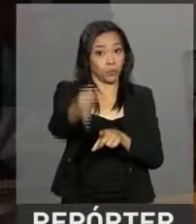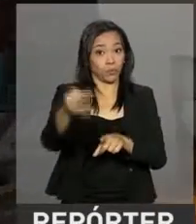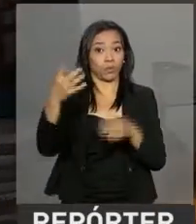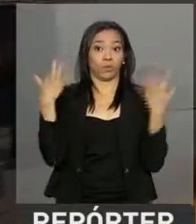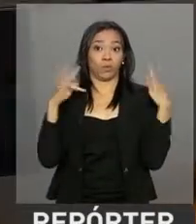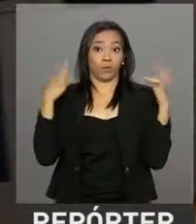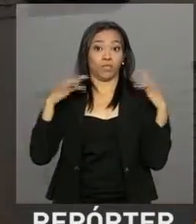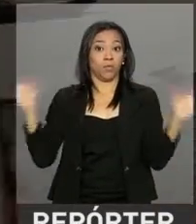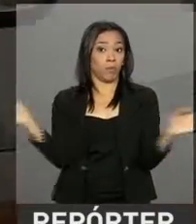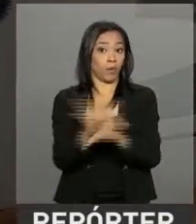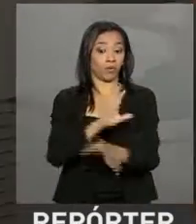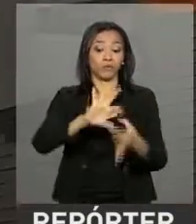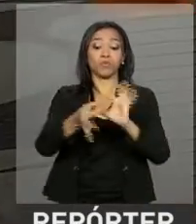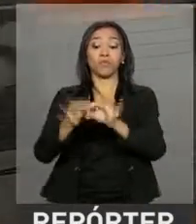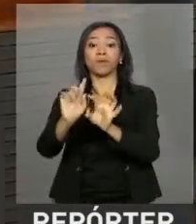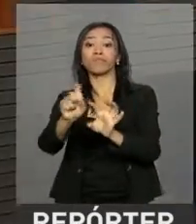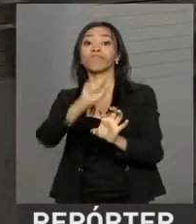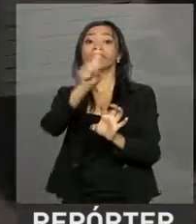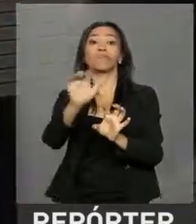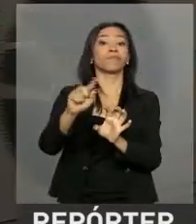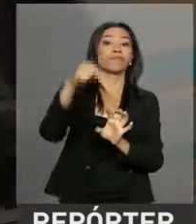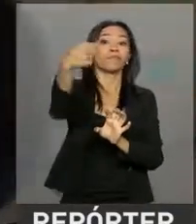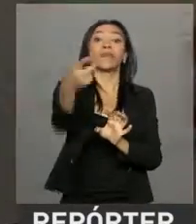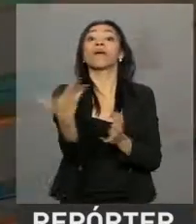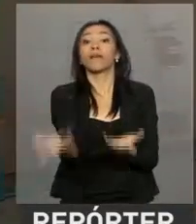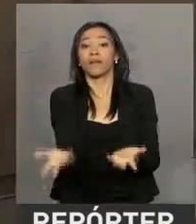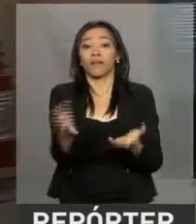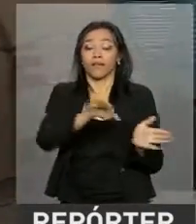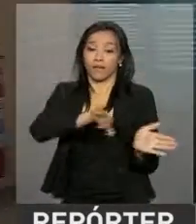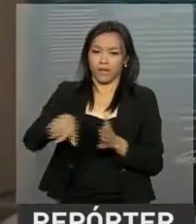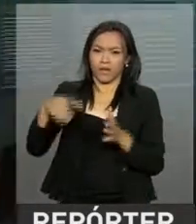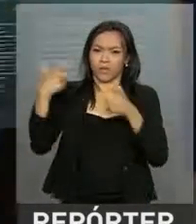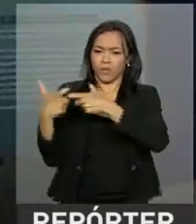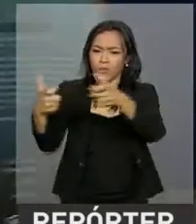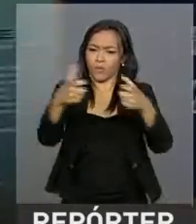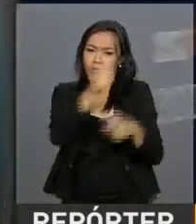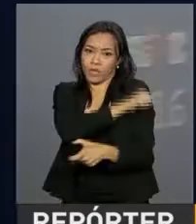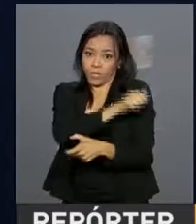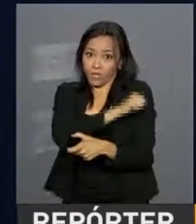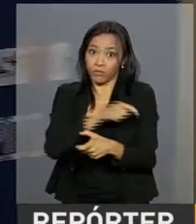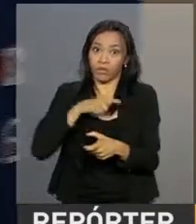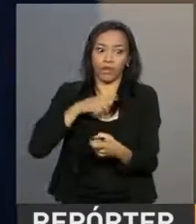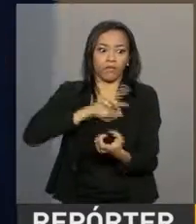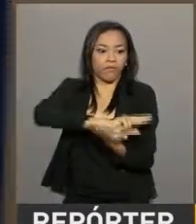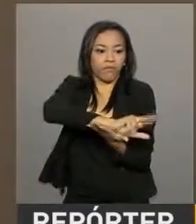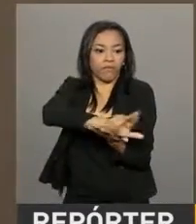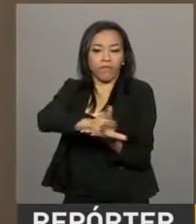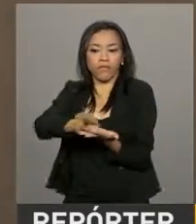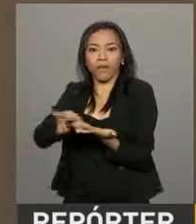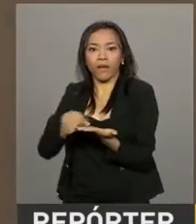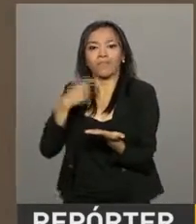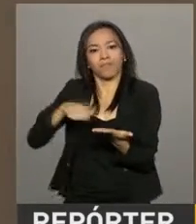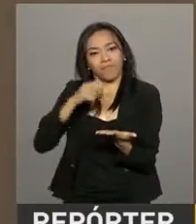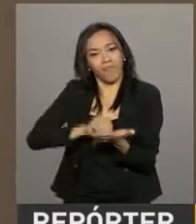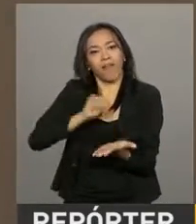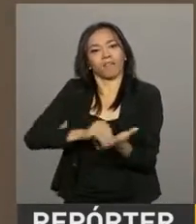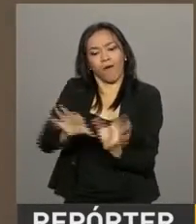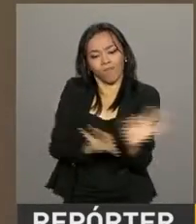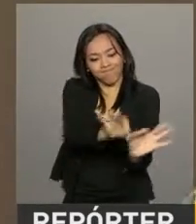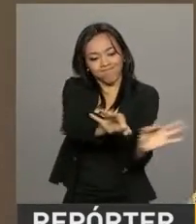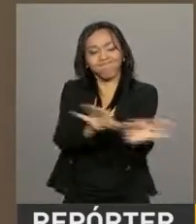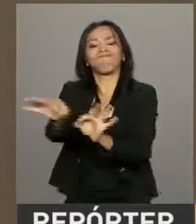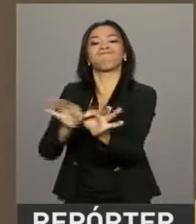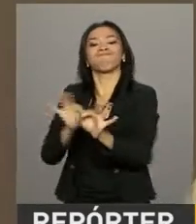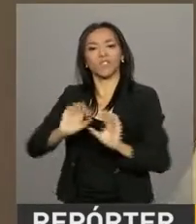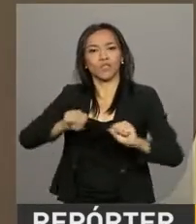se o Brasil, especialmente o Rio de Janeiro, tem tantos destinos turísticos, ainda é preciso estruturar a cadeia, fazer um esforço